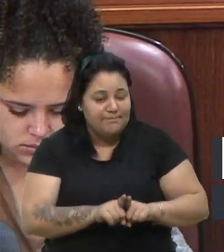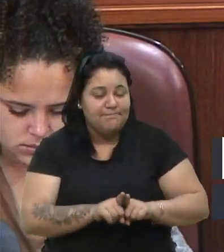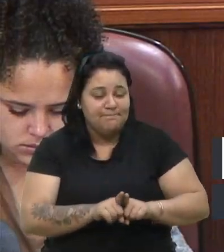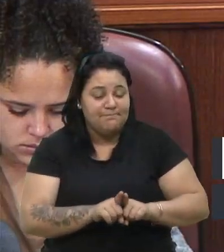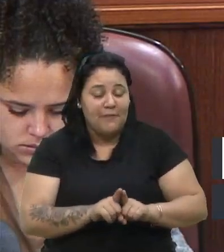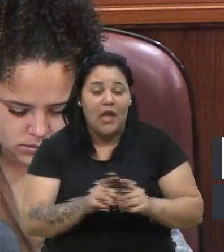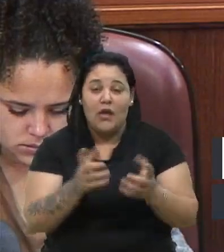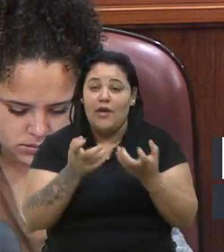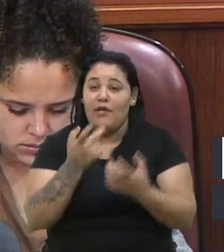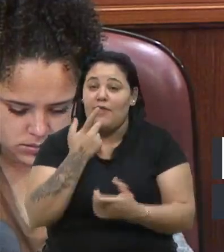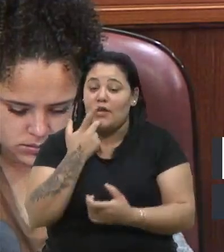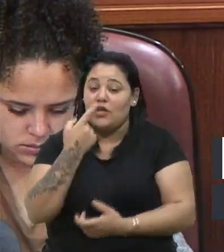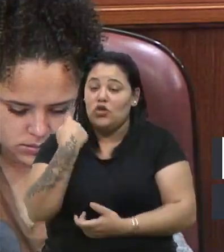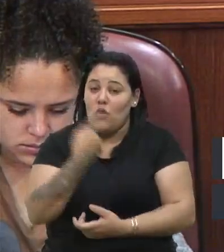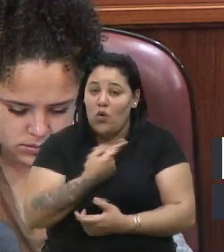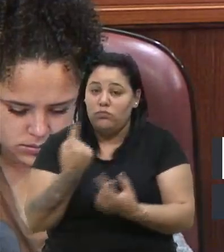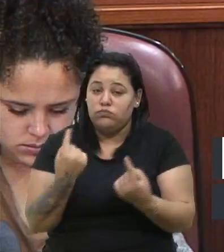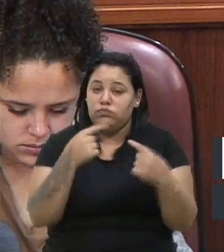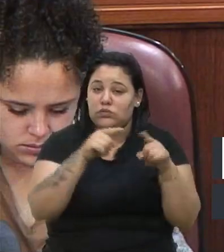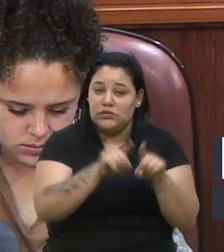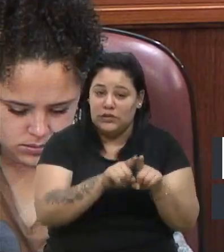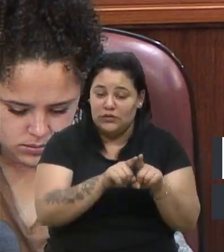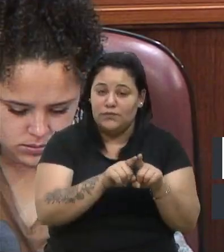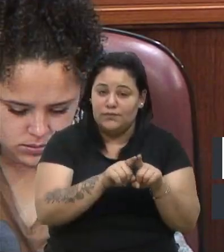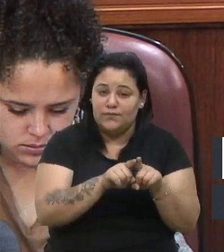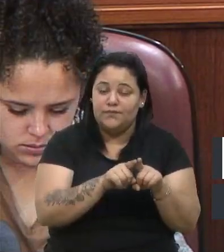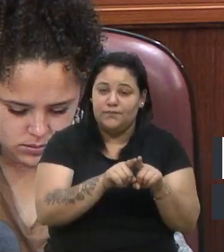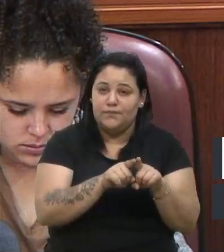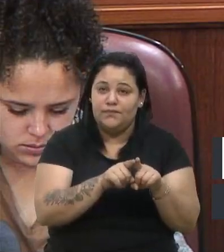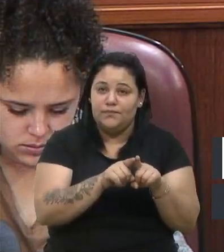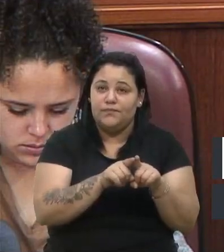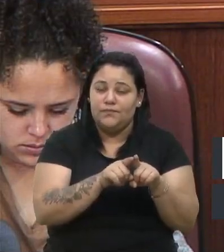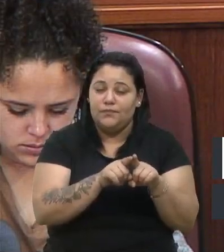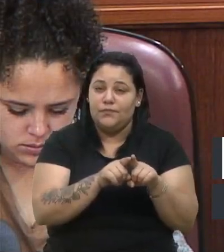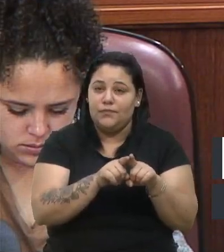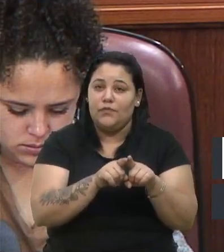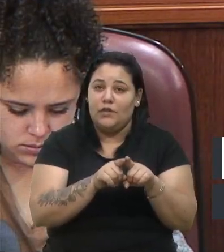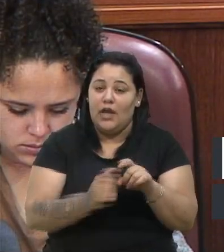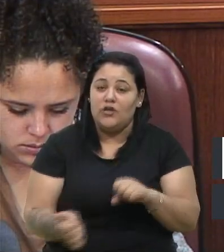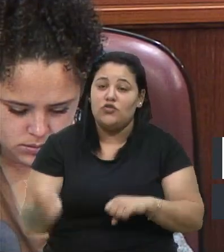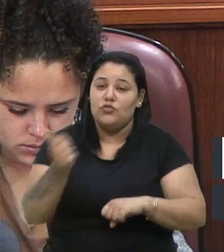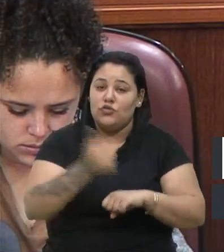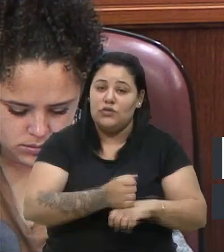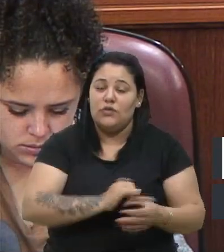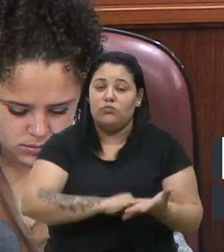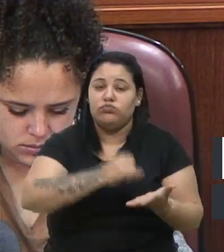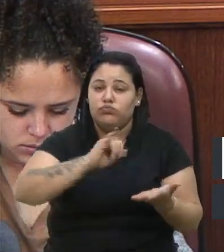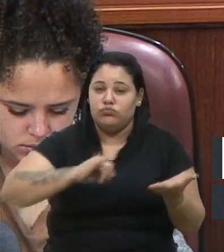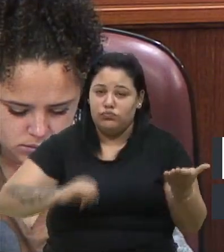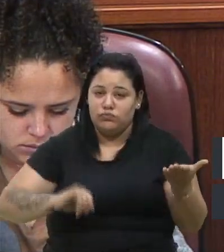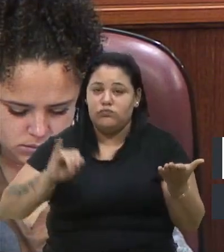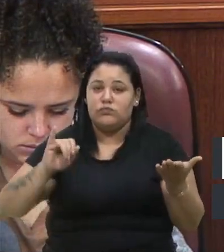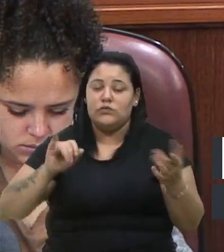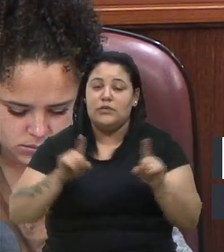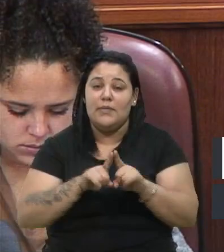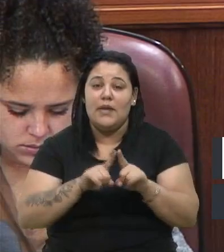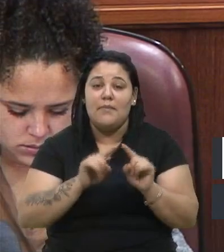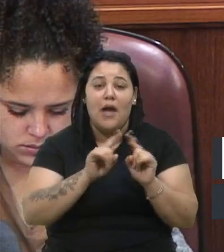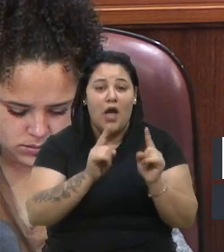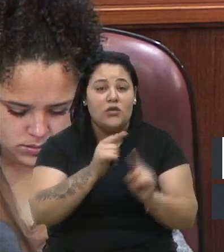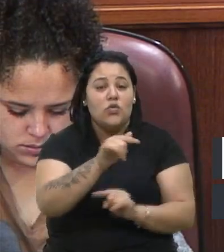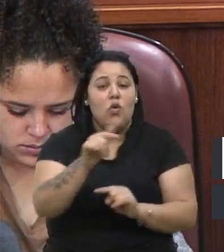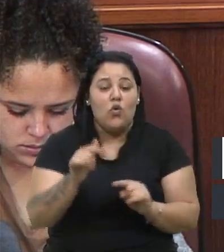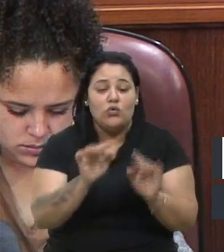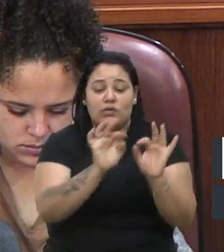nós somos parceiros dessa questão da reposição inflacionária, mas de outras